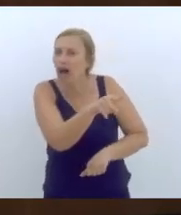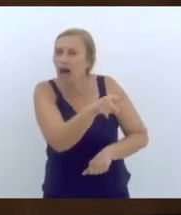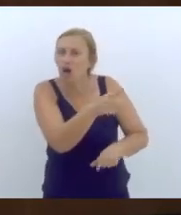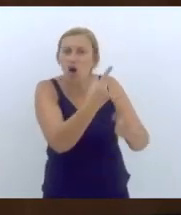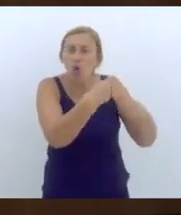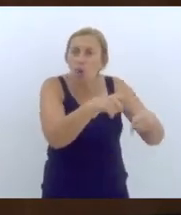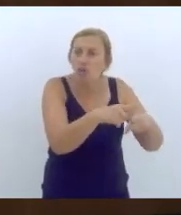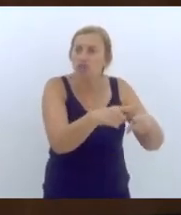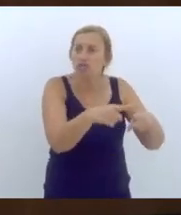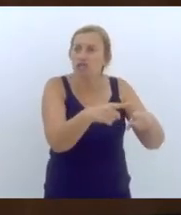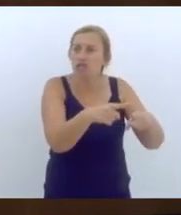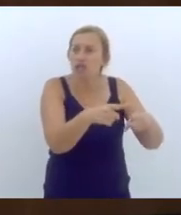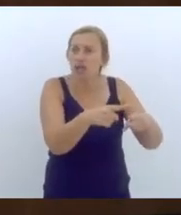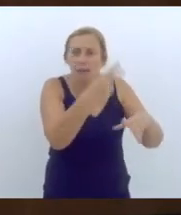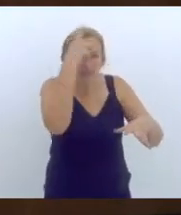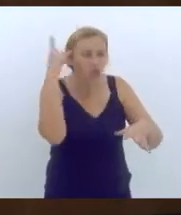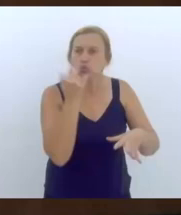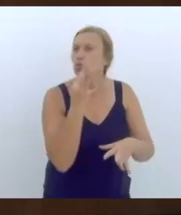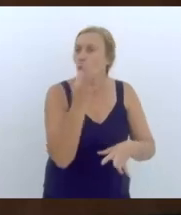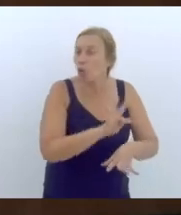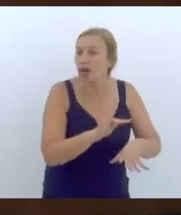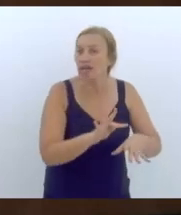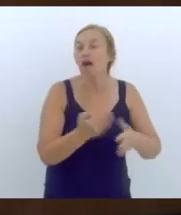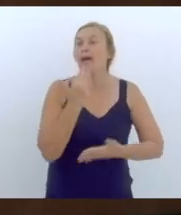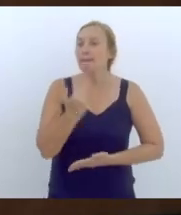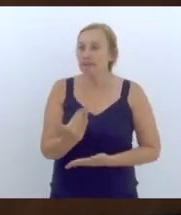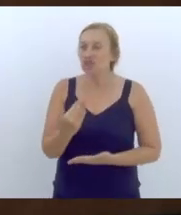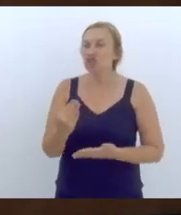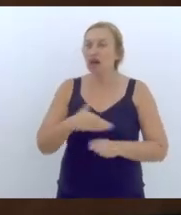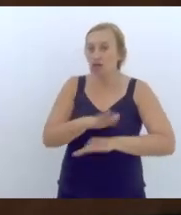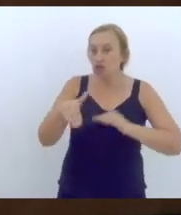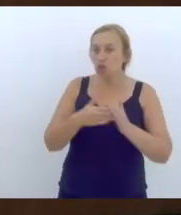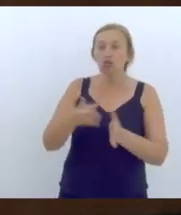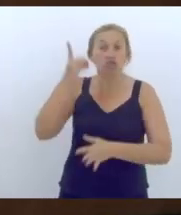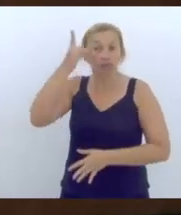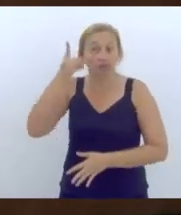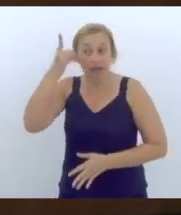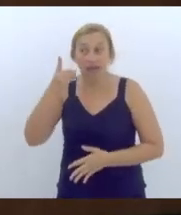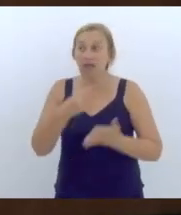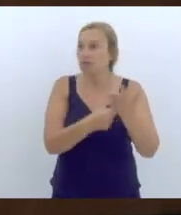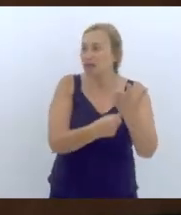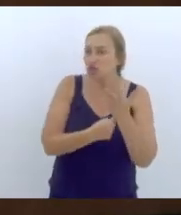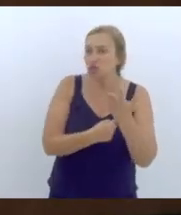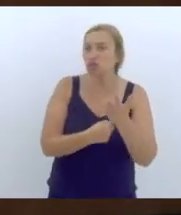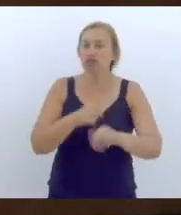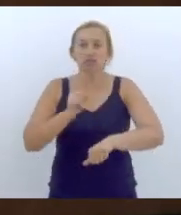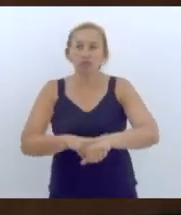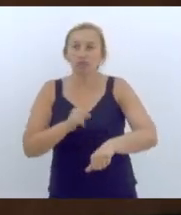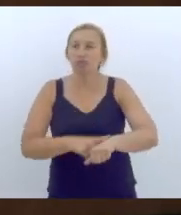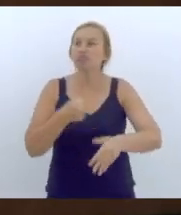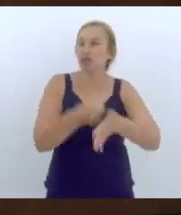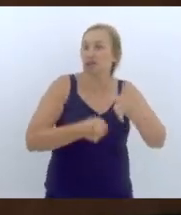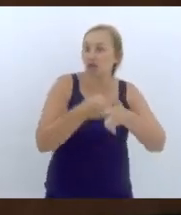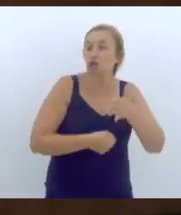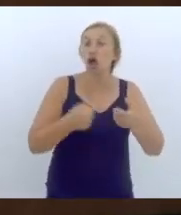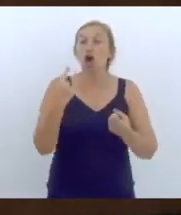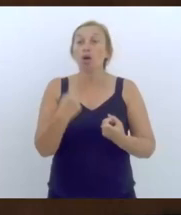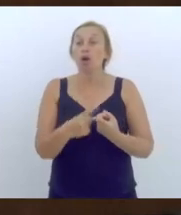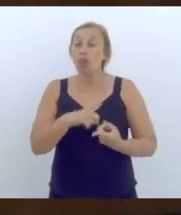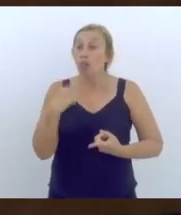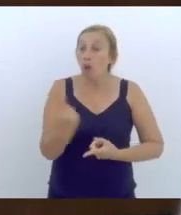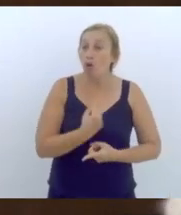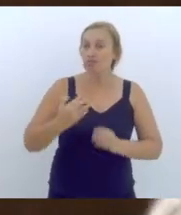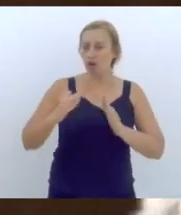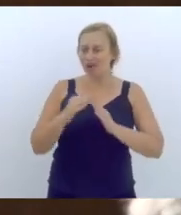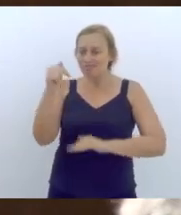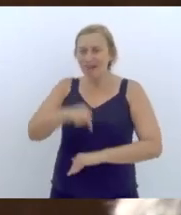fronte, por pessoas que eles nem conhecem. Então, quero pedir a todos os deputados que me ajudem nessa batalha, nessa luta, pois nós moramos